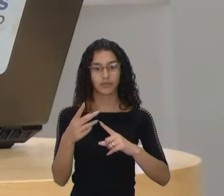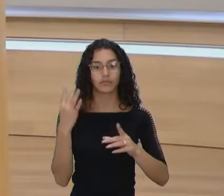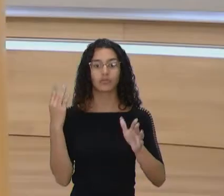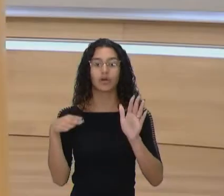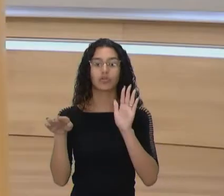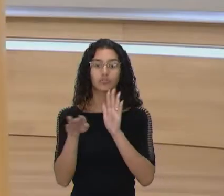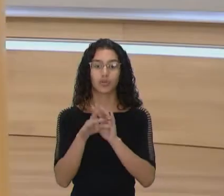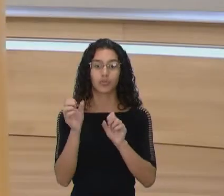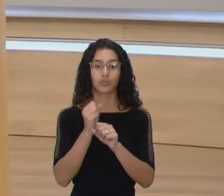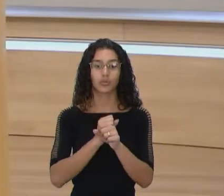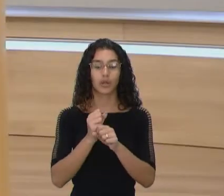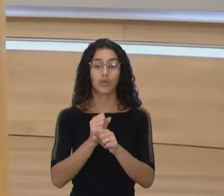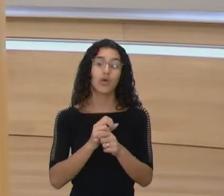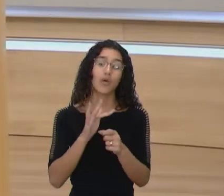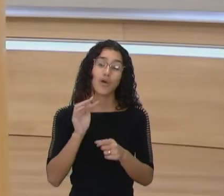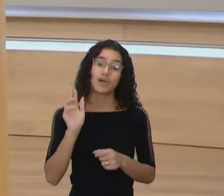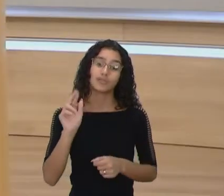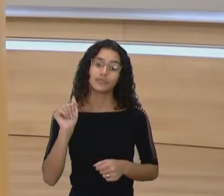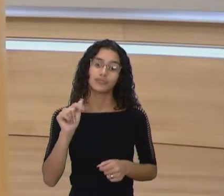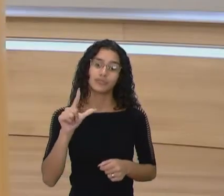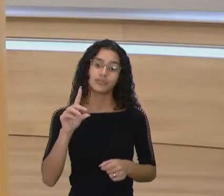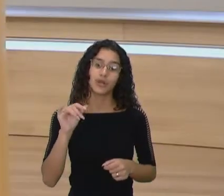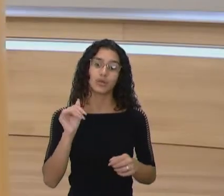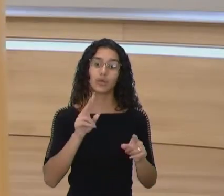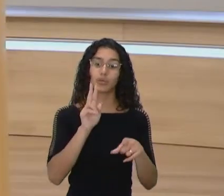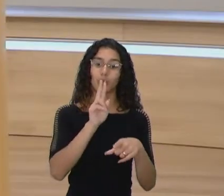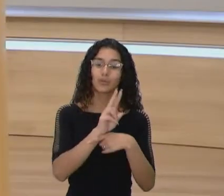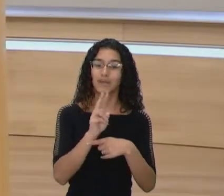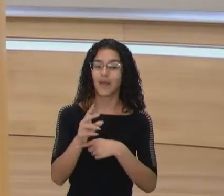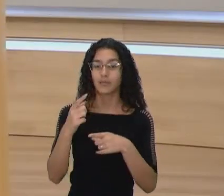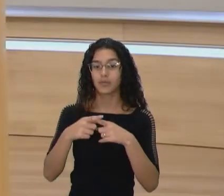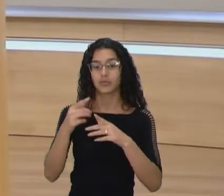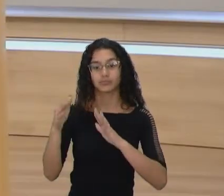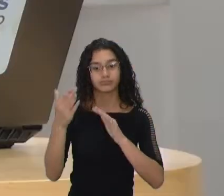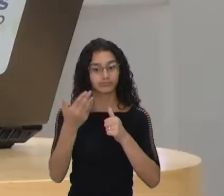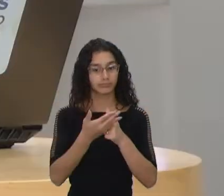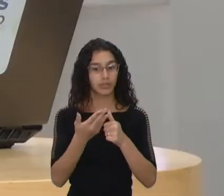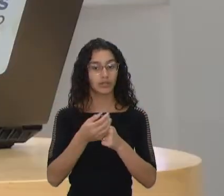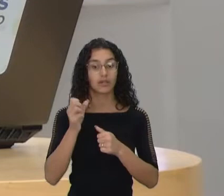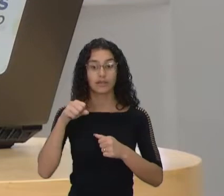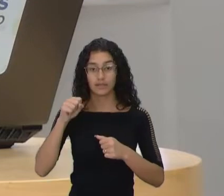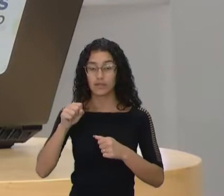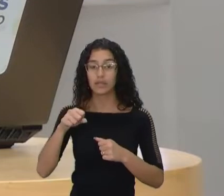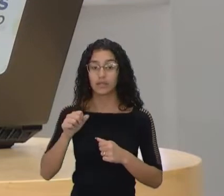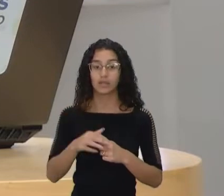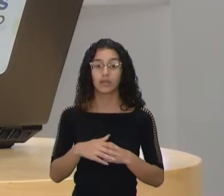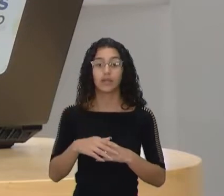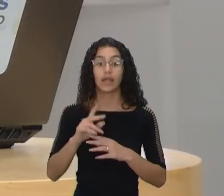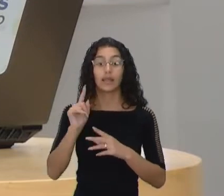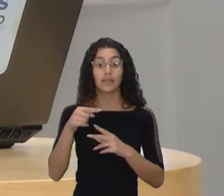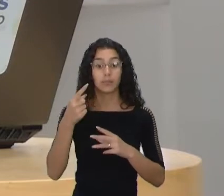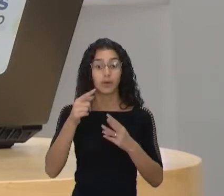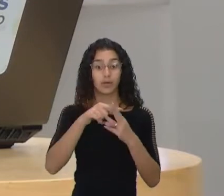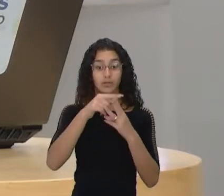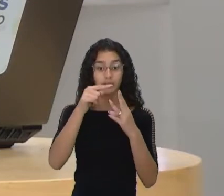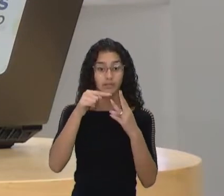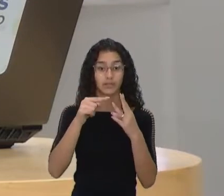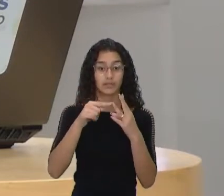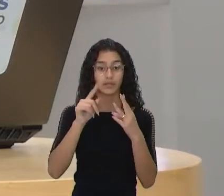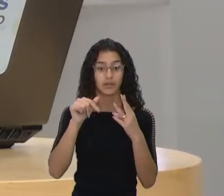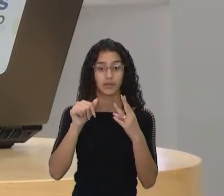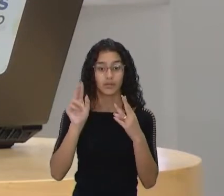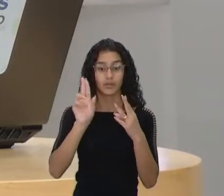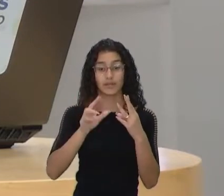quando a fralda, só toma cuidado, né? Que a fralda ali você fez uma média, mas... Isso, exato, eu fiz uma média e depois do terceiro mês eu